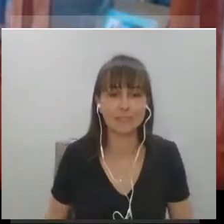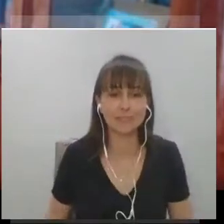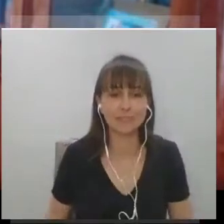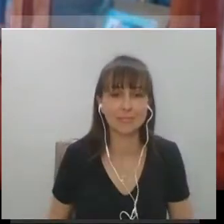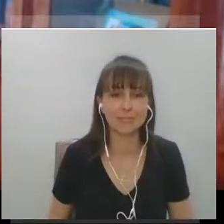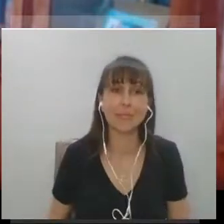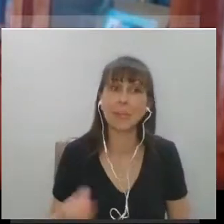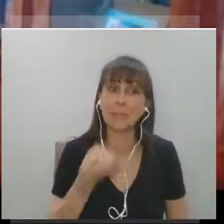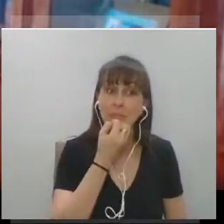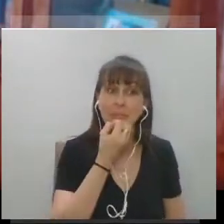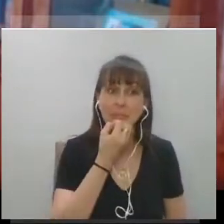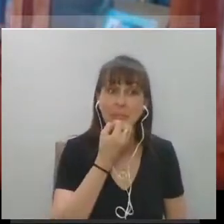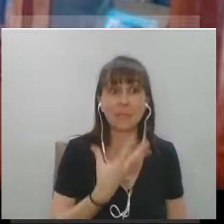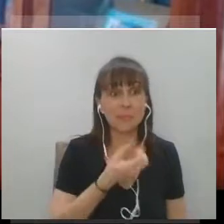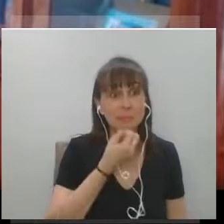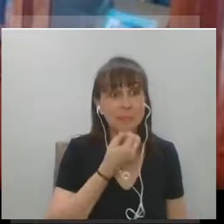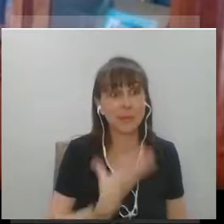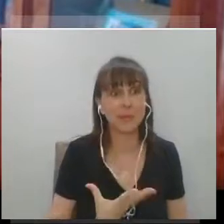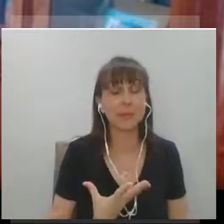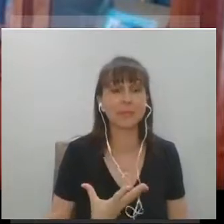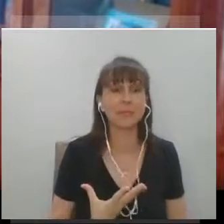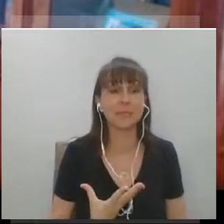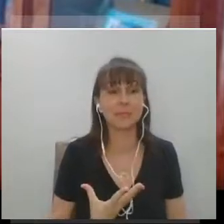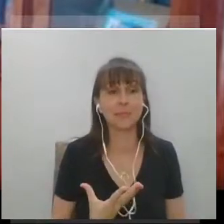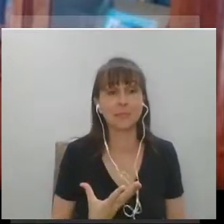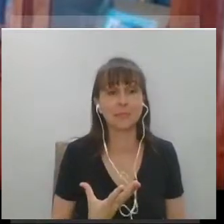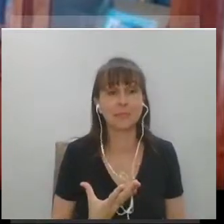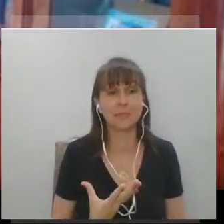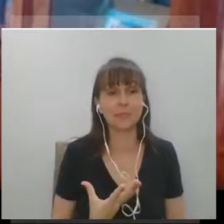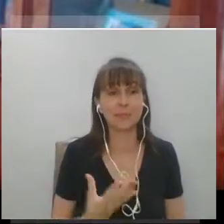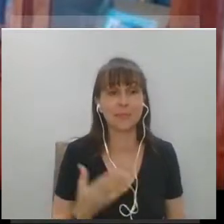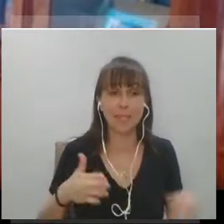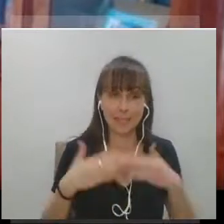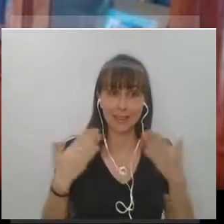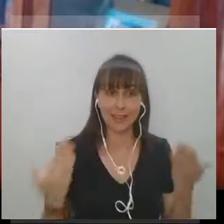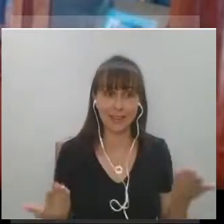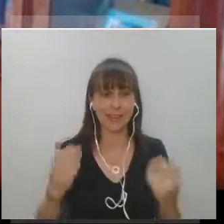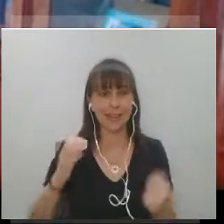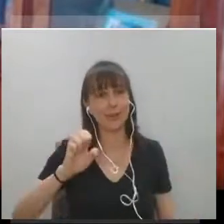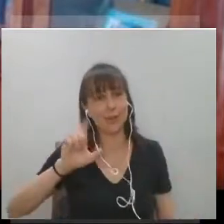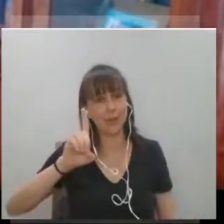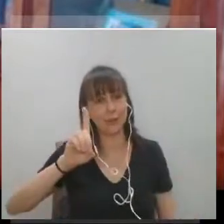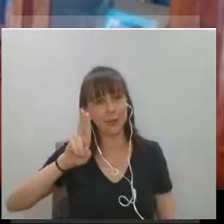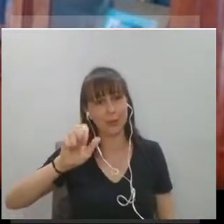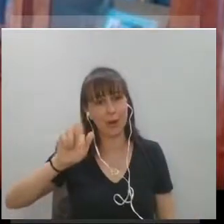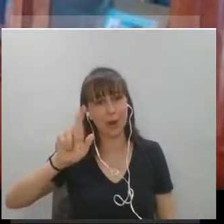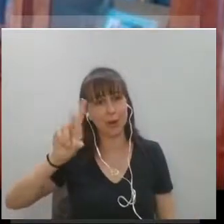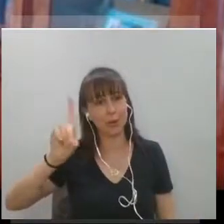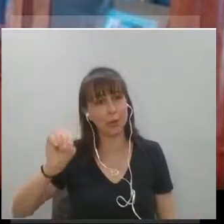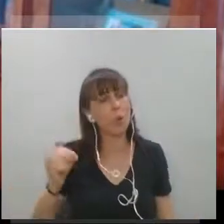Muito bom. Então, Eduardo, como devemos ler um clássico?